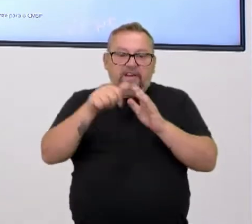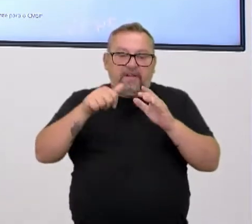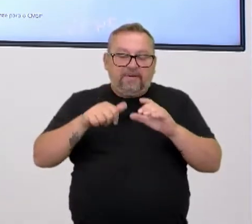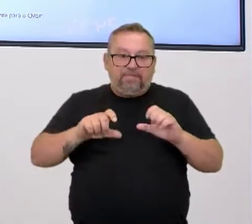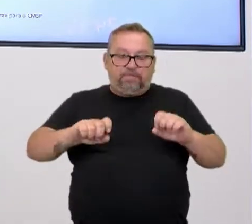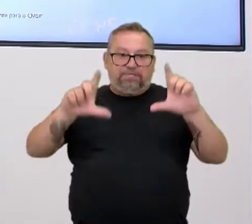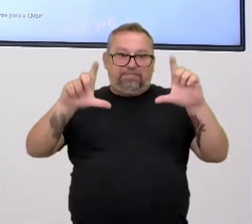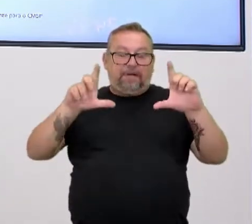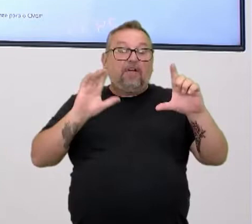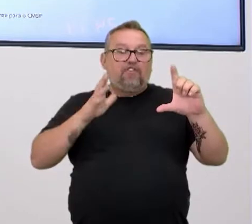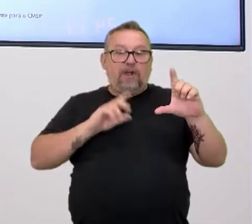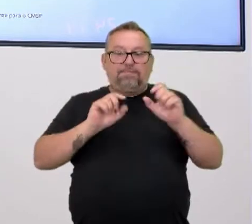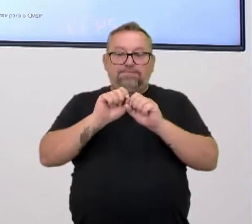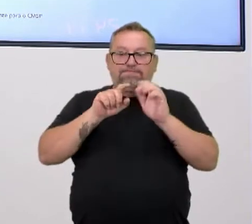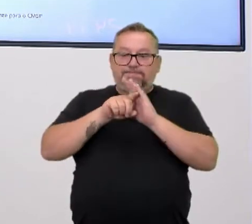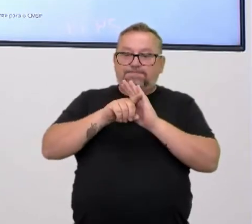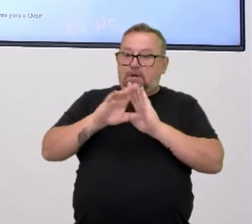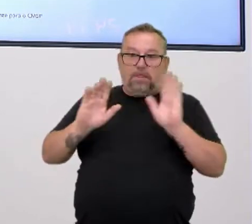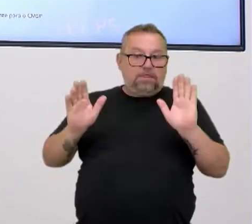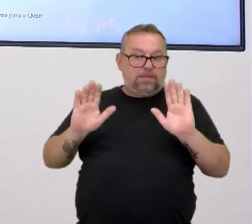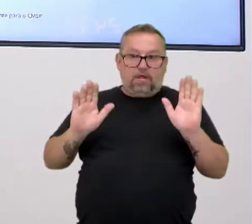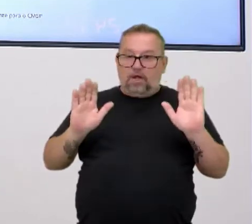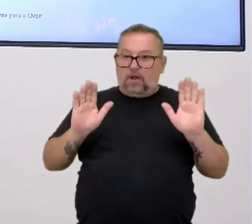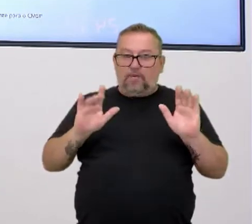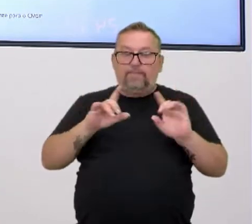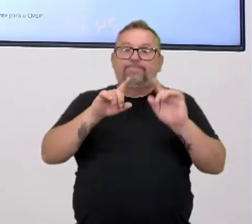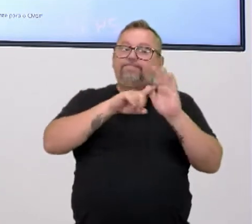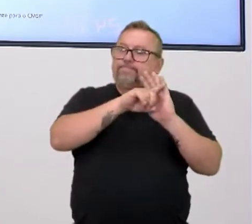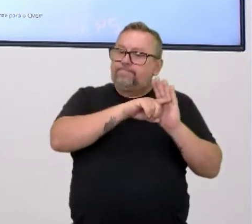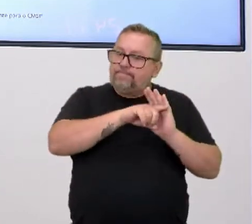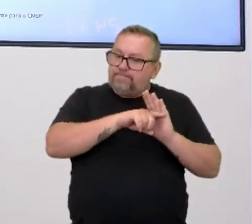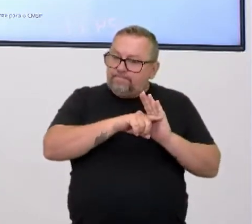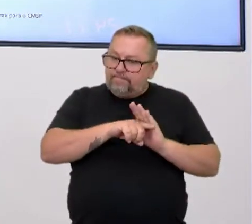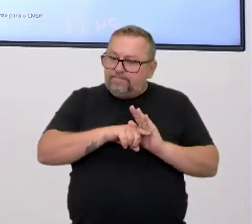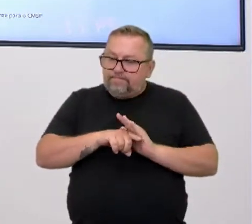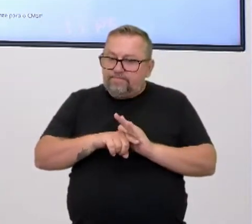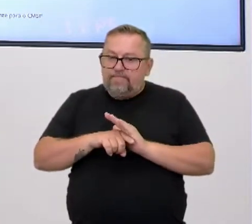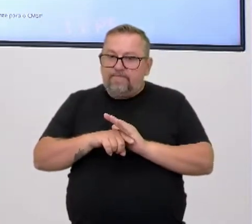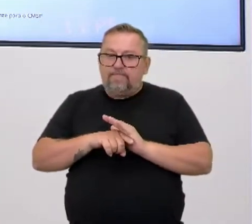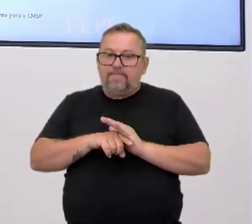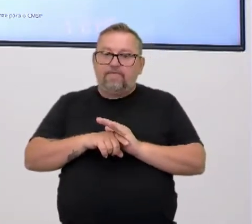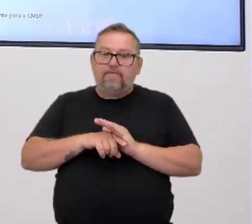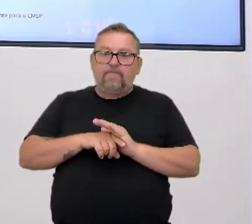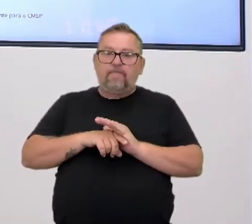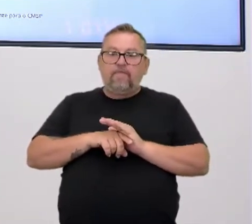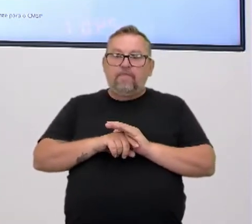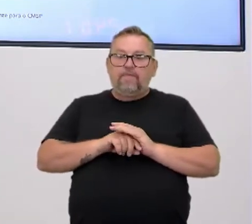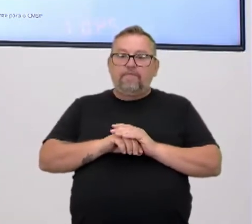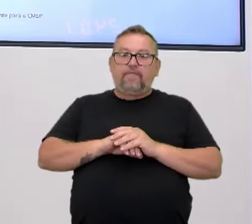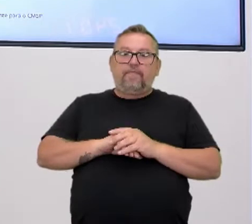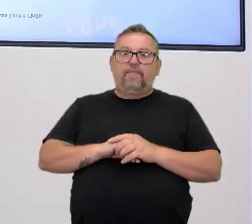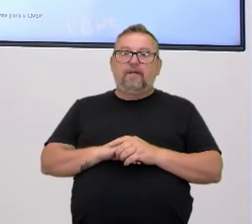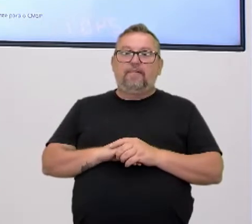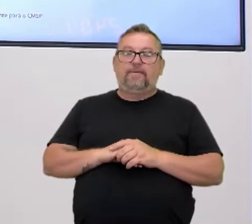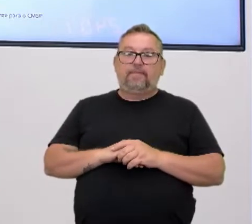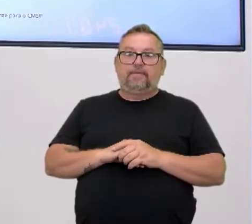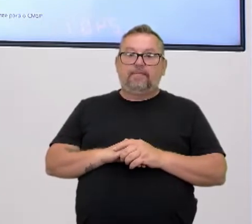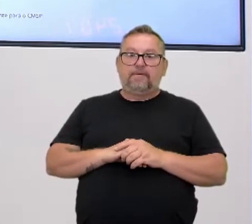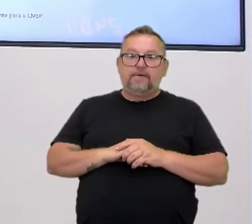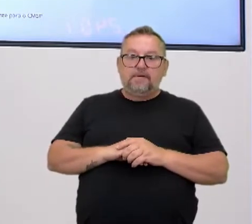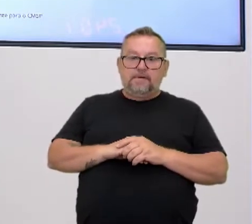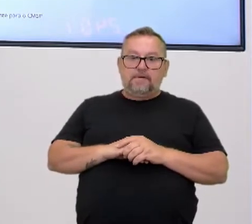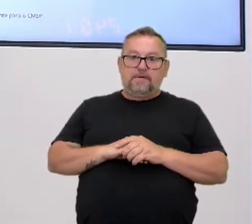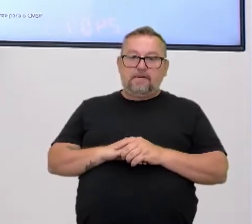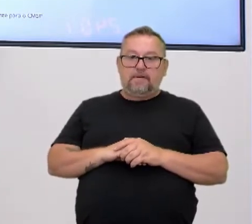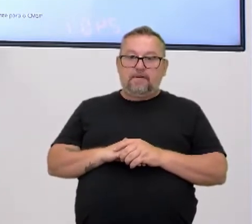que a gente vê, a gente já vai colocando. A gente precisa fazer uma pesquisa, então nesse primeiro momento a